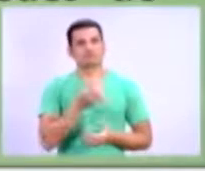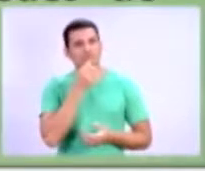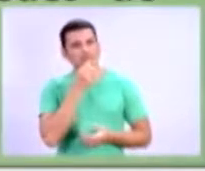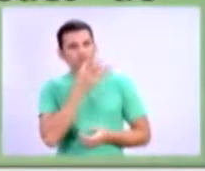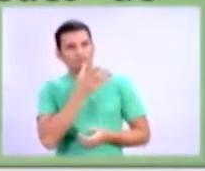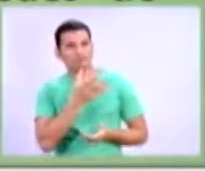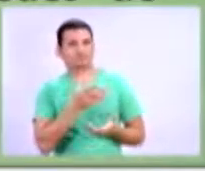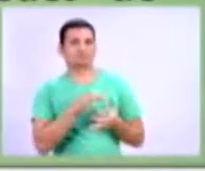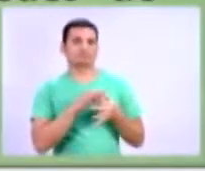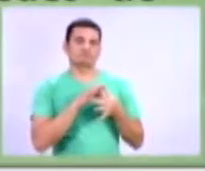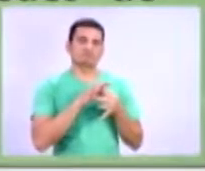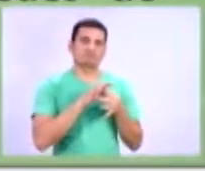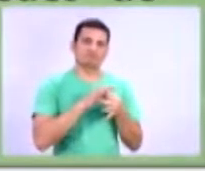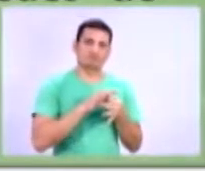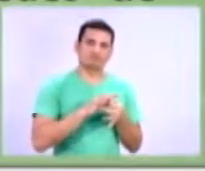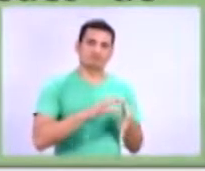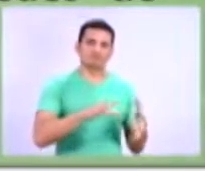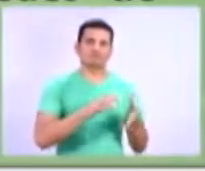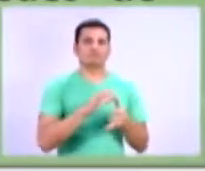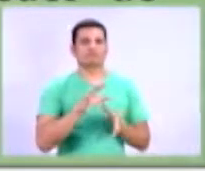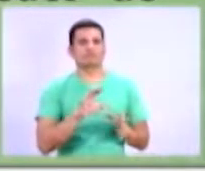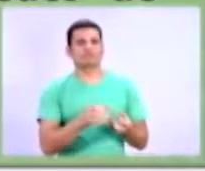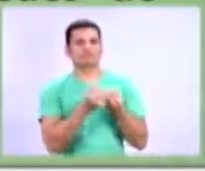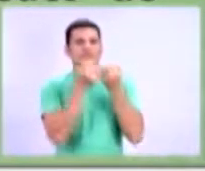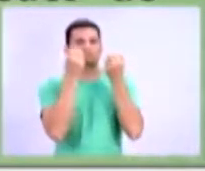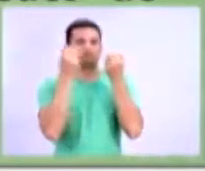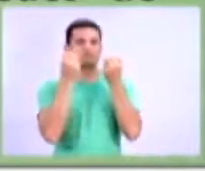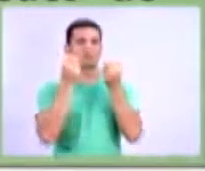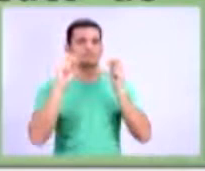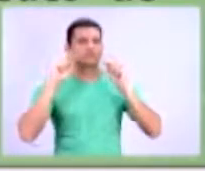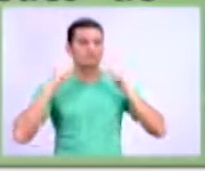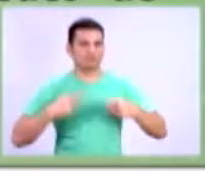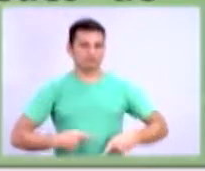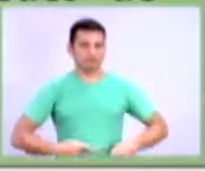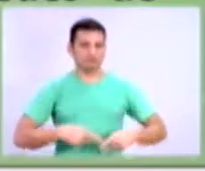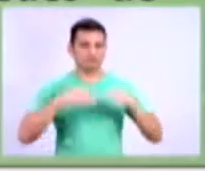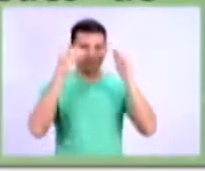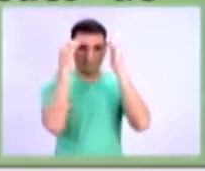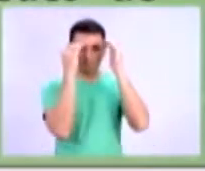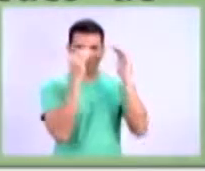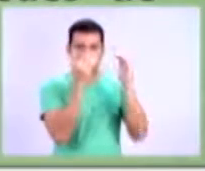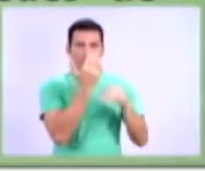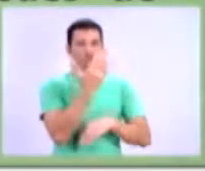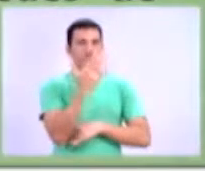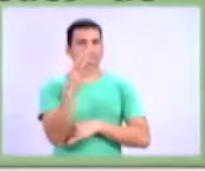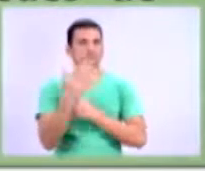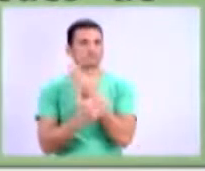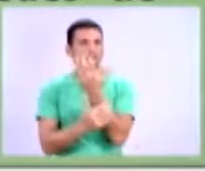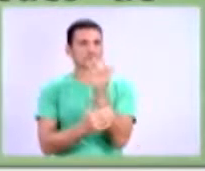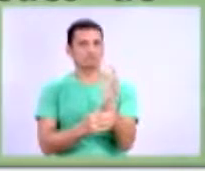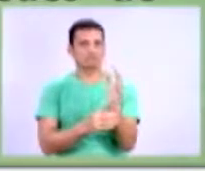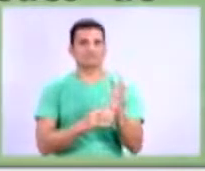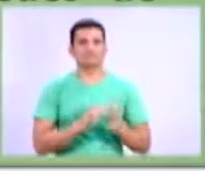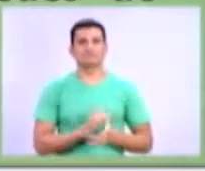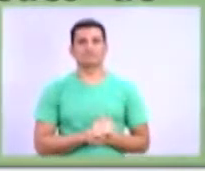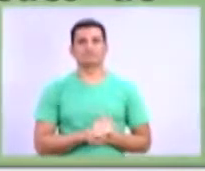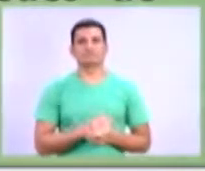para salvar a humanidade respeitando a natureza. Para isso, nós precisamos